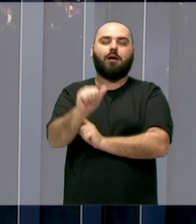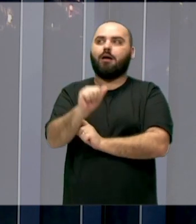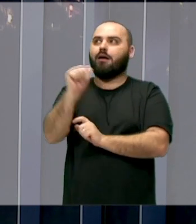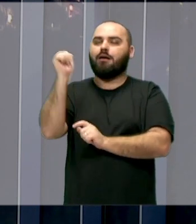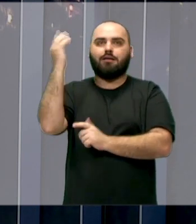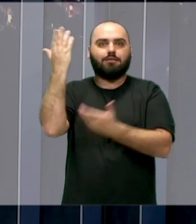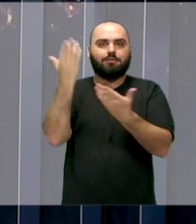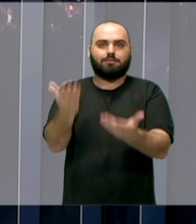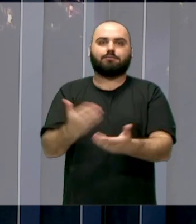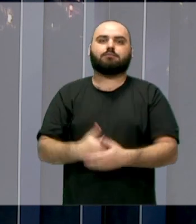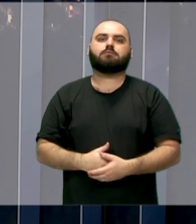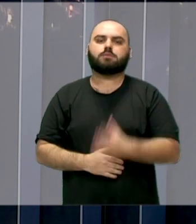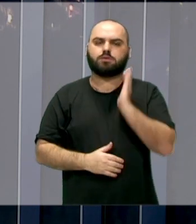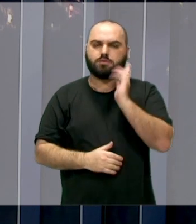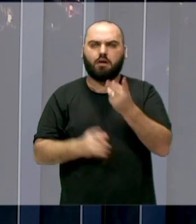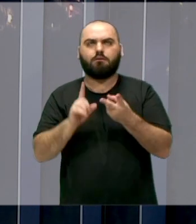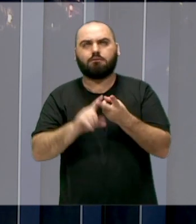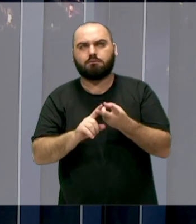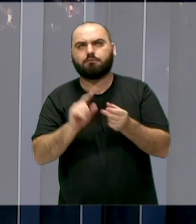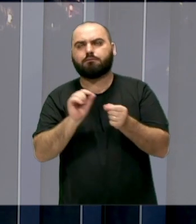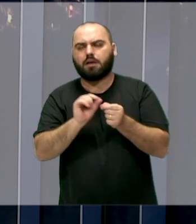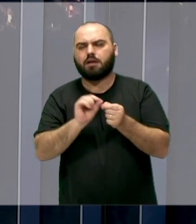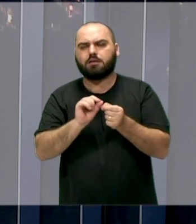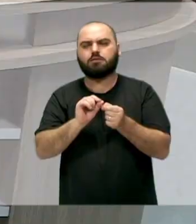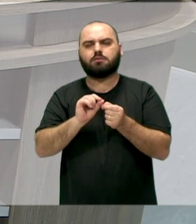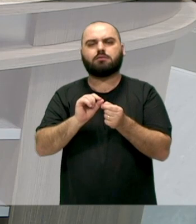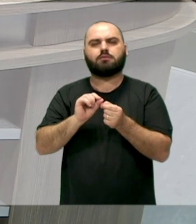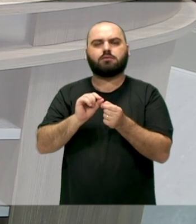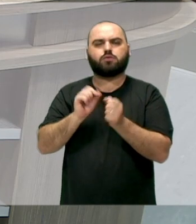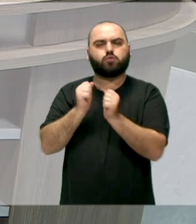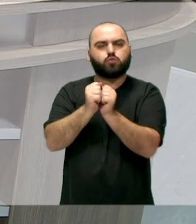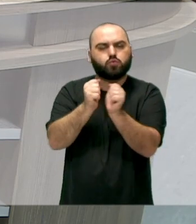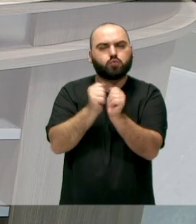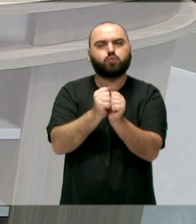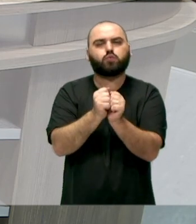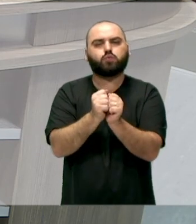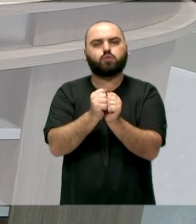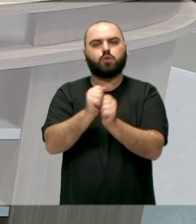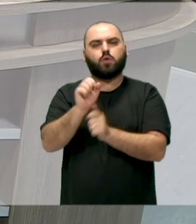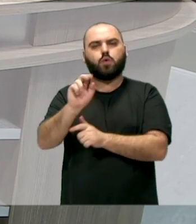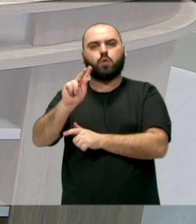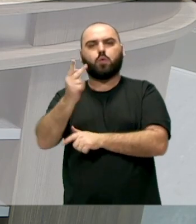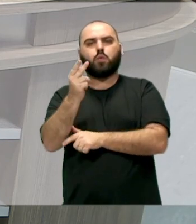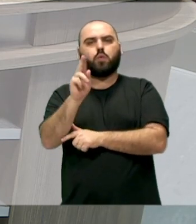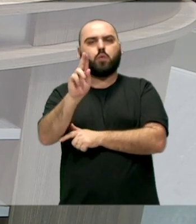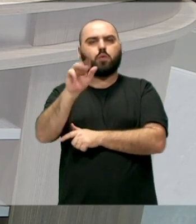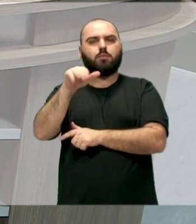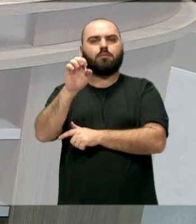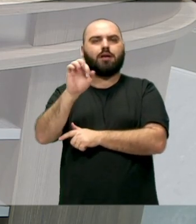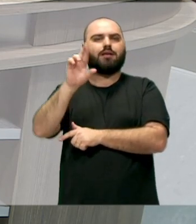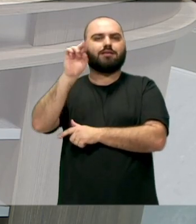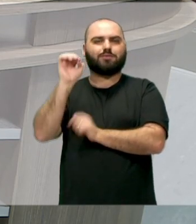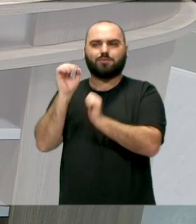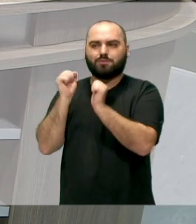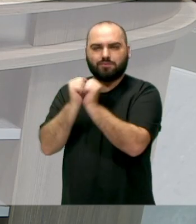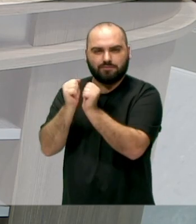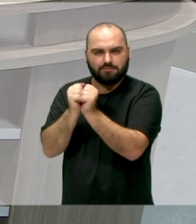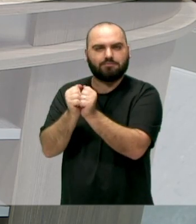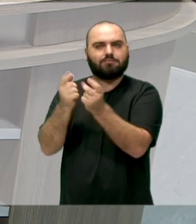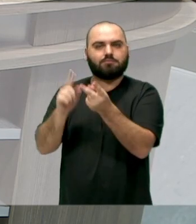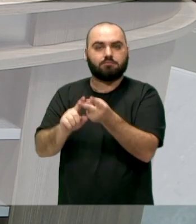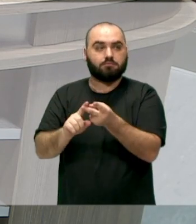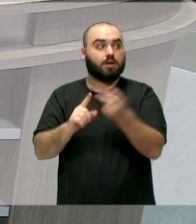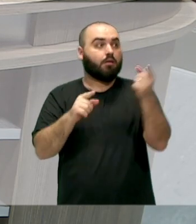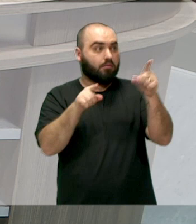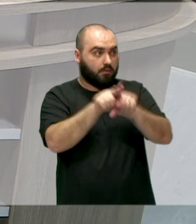ele fez Pouca Vogal, ele teve junto com Humberto Gessinger, dos Engenheiros do Havaí. Ele também era um